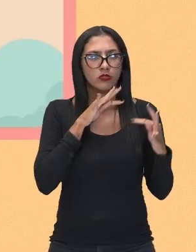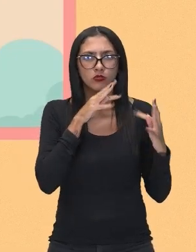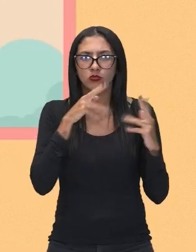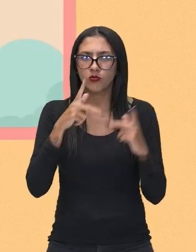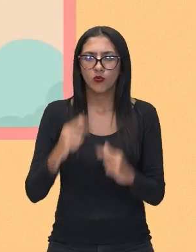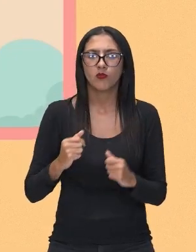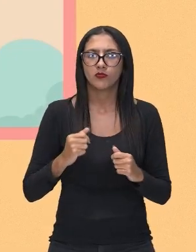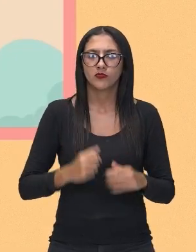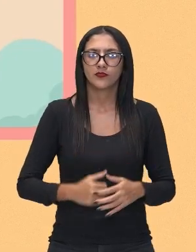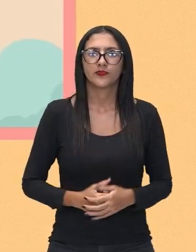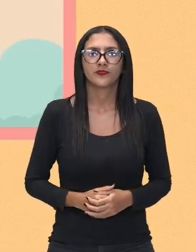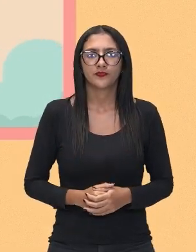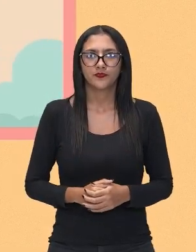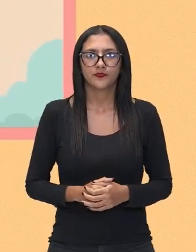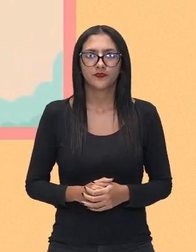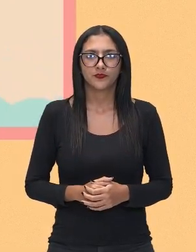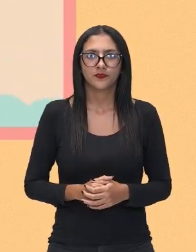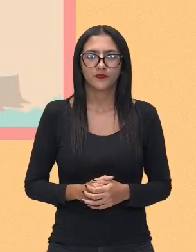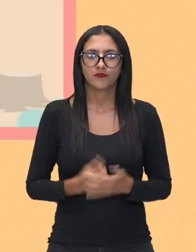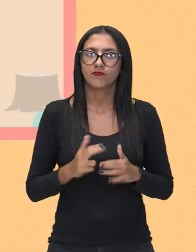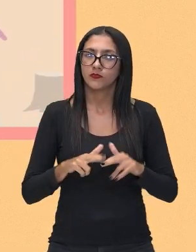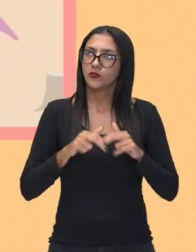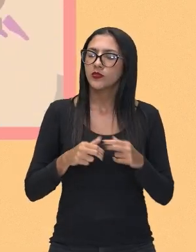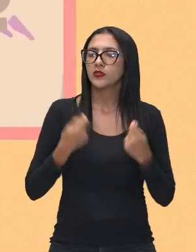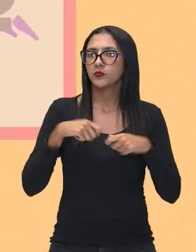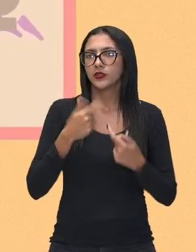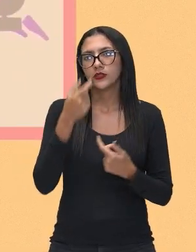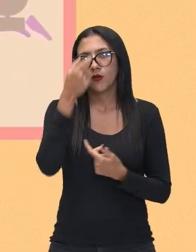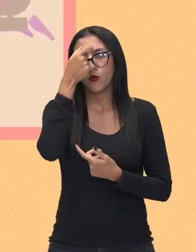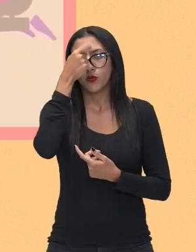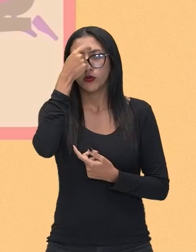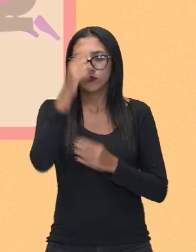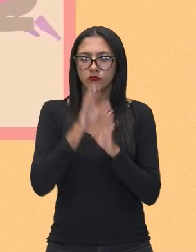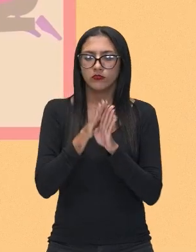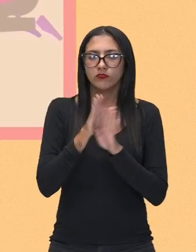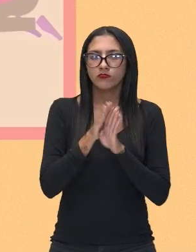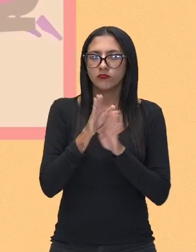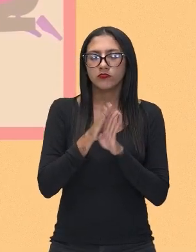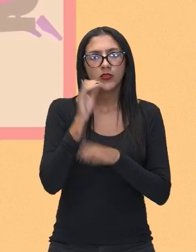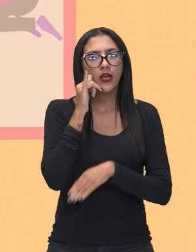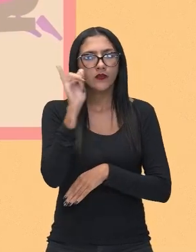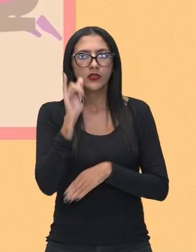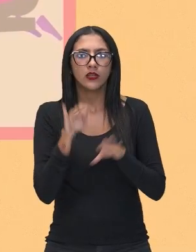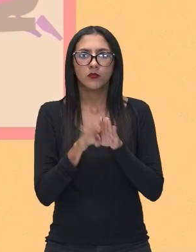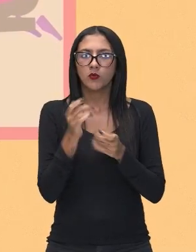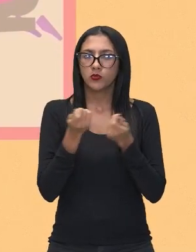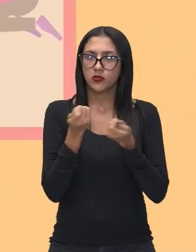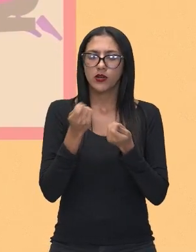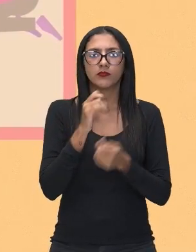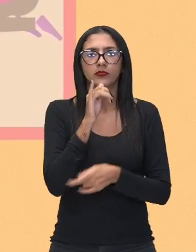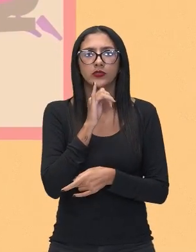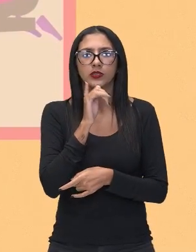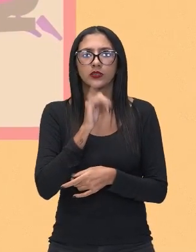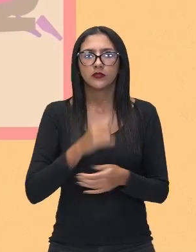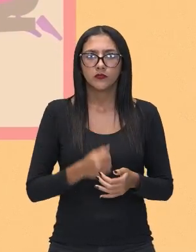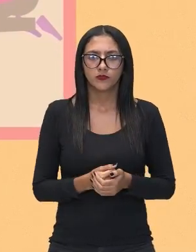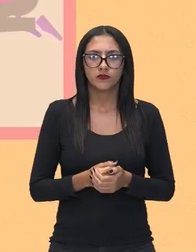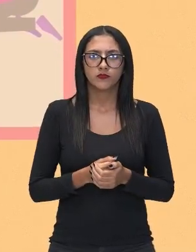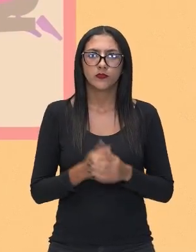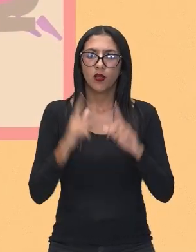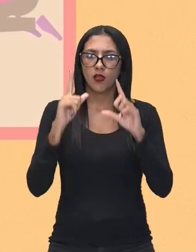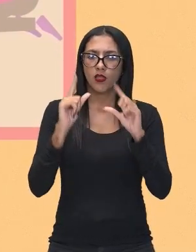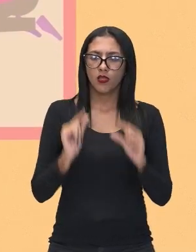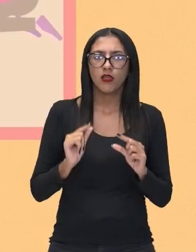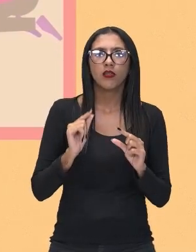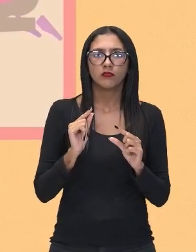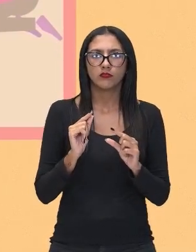planeta. Sendo assim, são necessárias medidas para amenizar o processo de alteração climática, como, por exemplo, a redução da emissão de